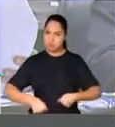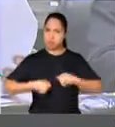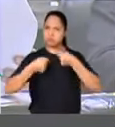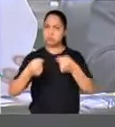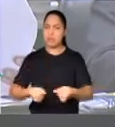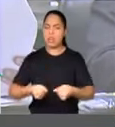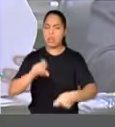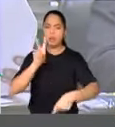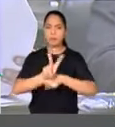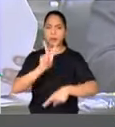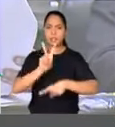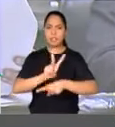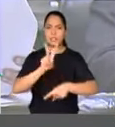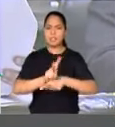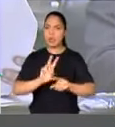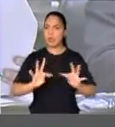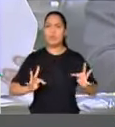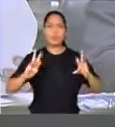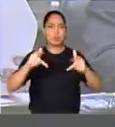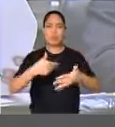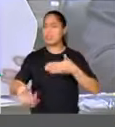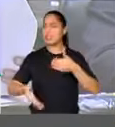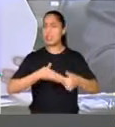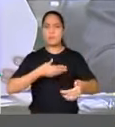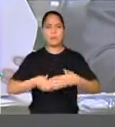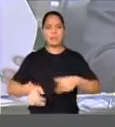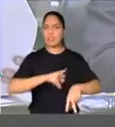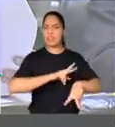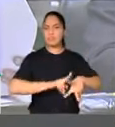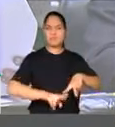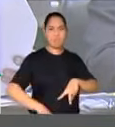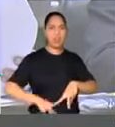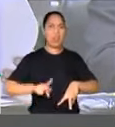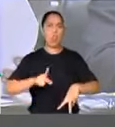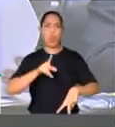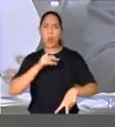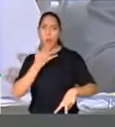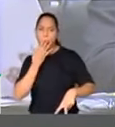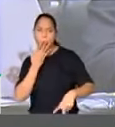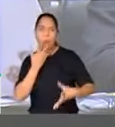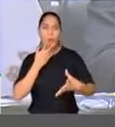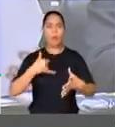de todos, sem preconceitos de origem, raça, sexo,